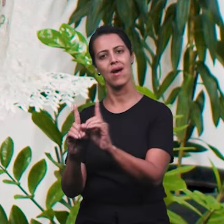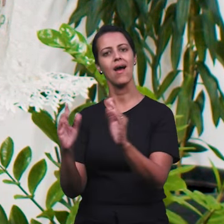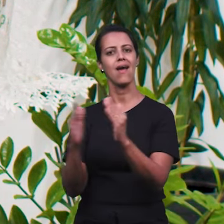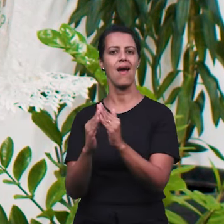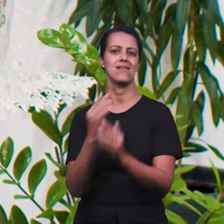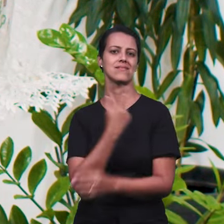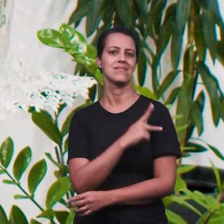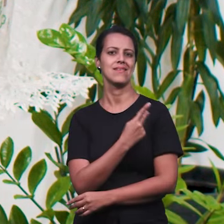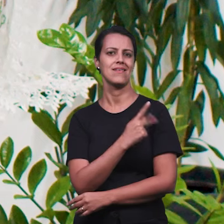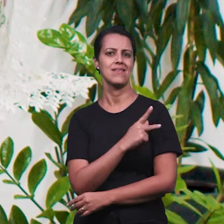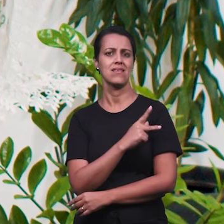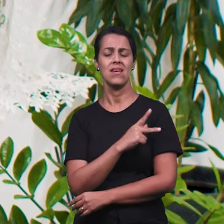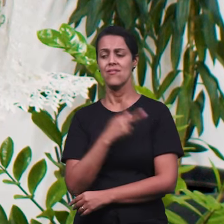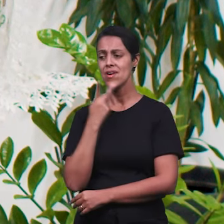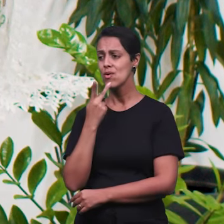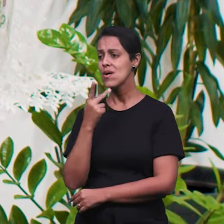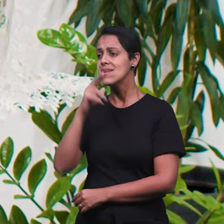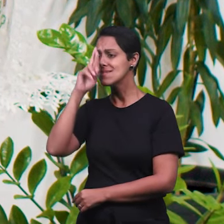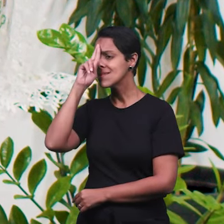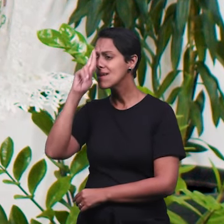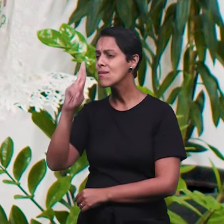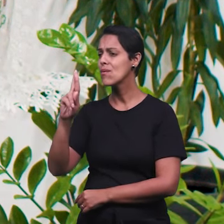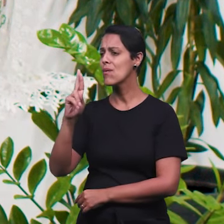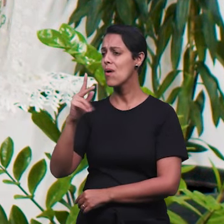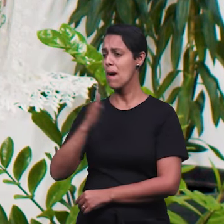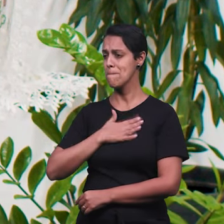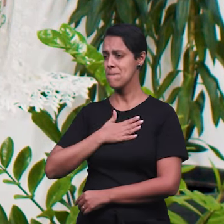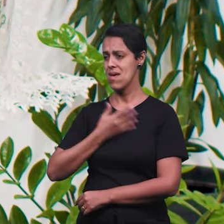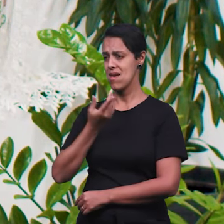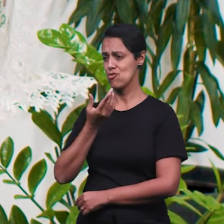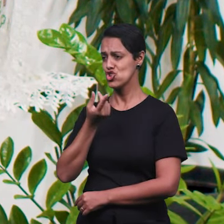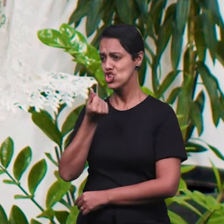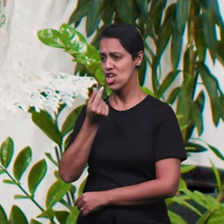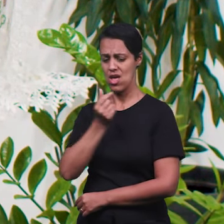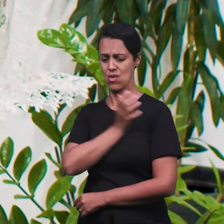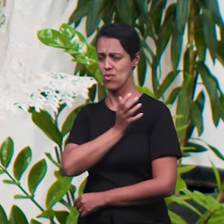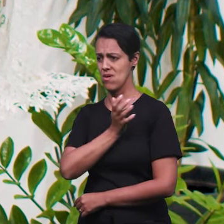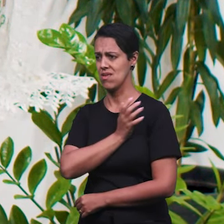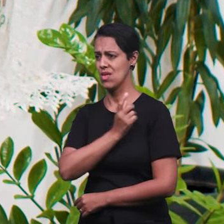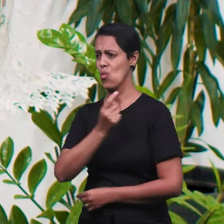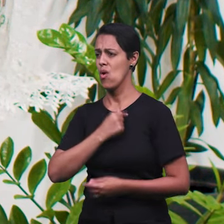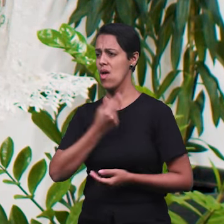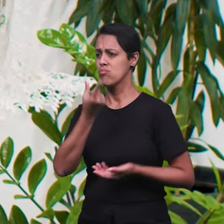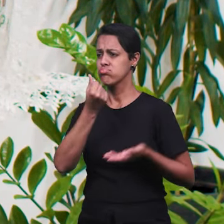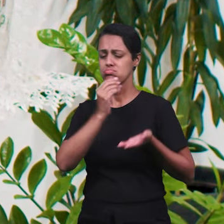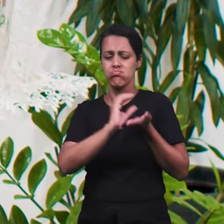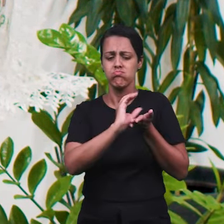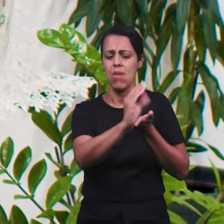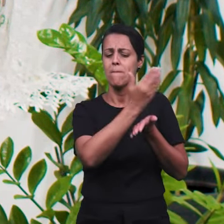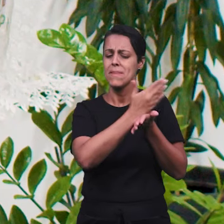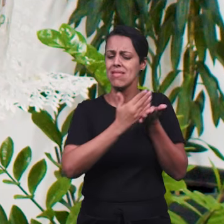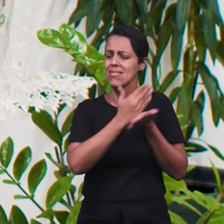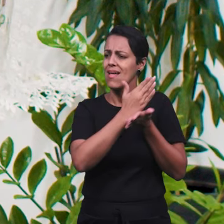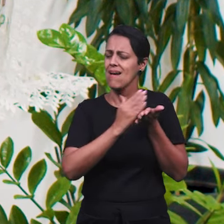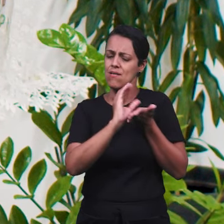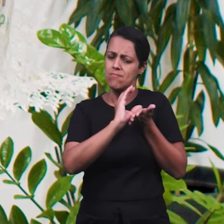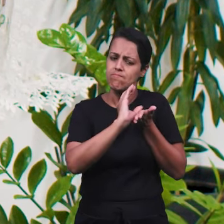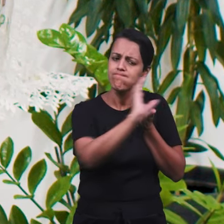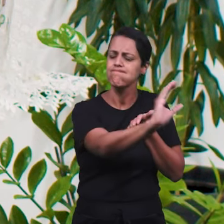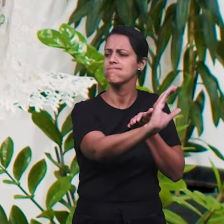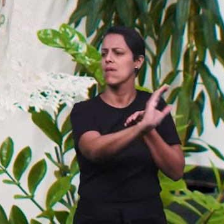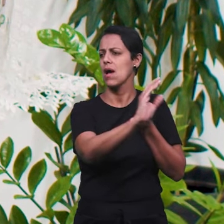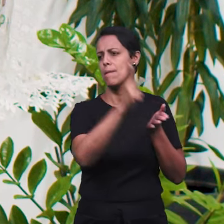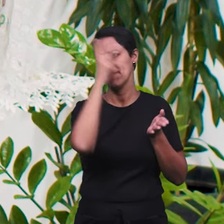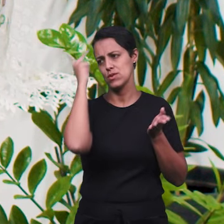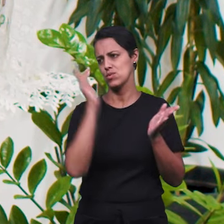Senhor Eis que dou a todos a metade dos meus bens o momento de gratidão de Zaqueu por aquele